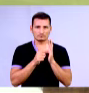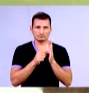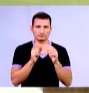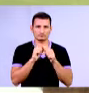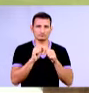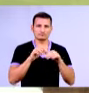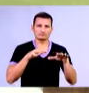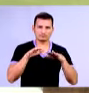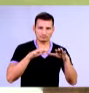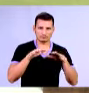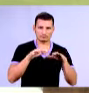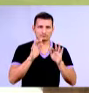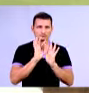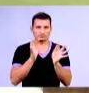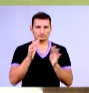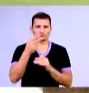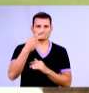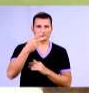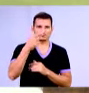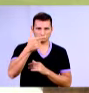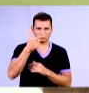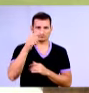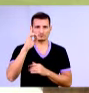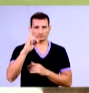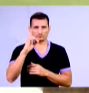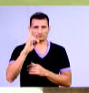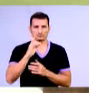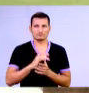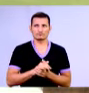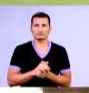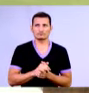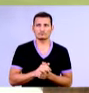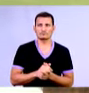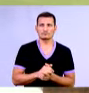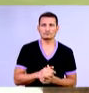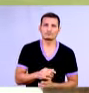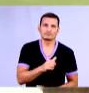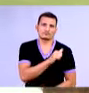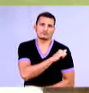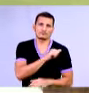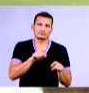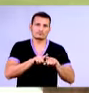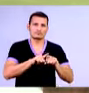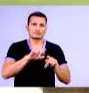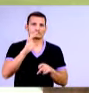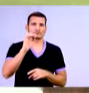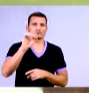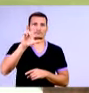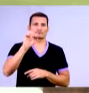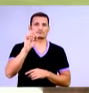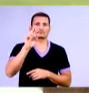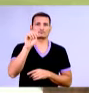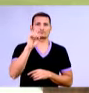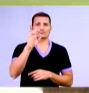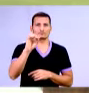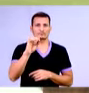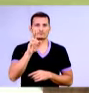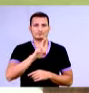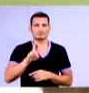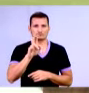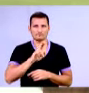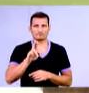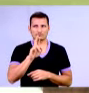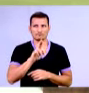animação simples, animação 2D. Tem também lá em Colorado, que utilizou, sim,